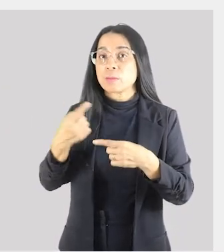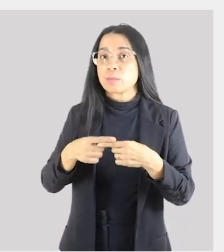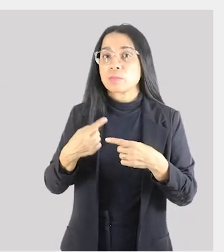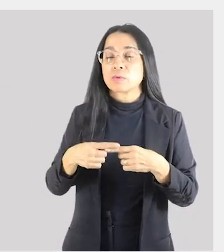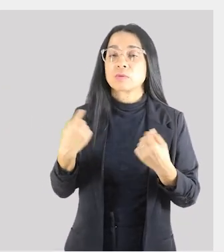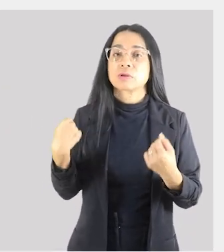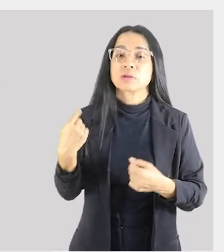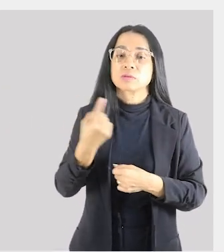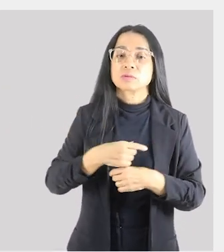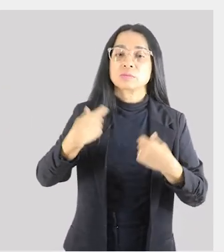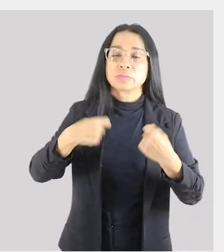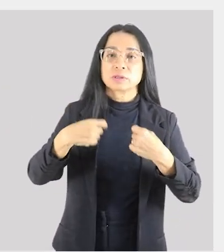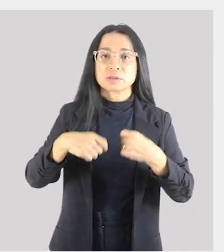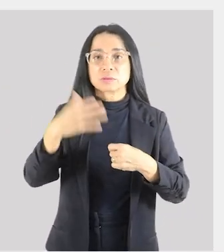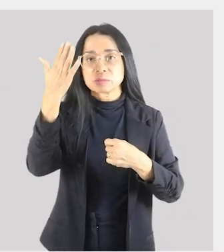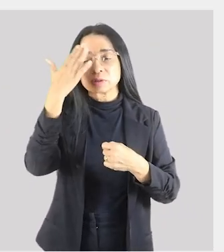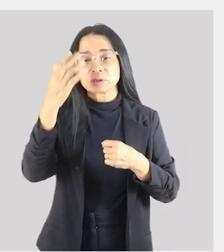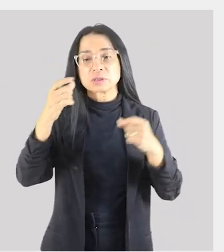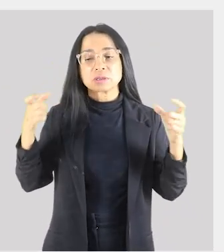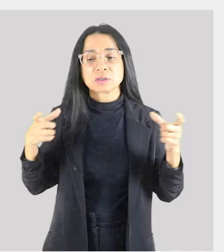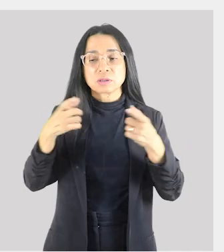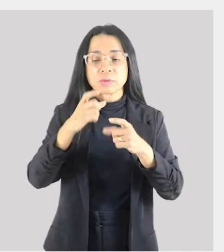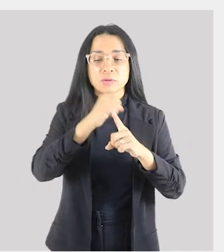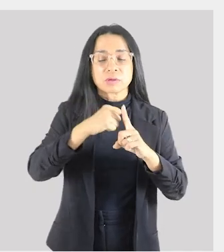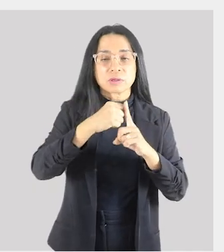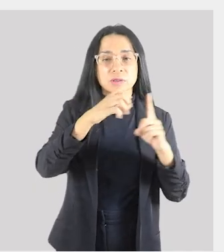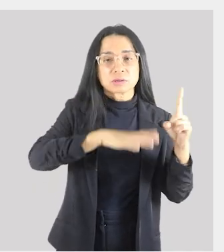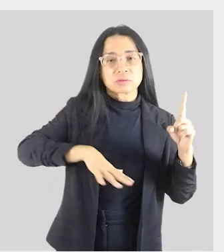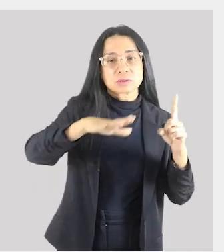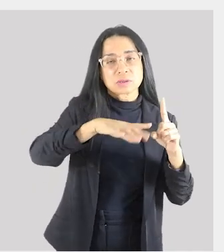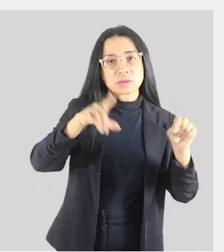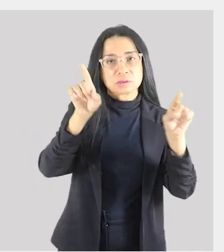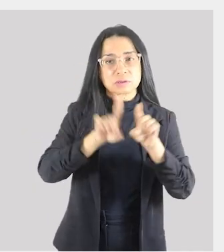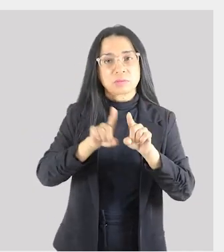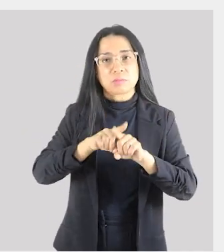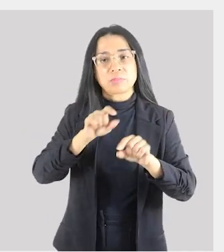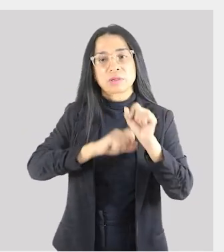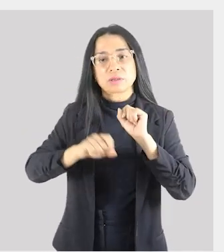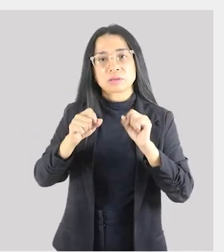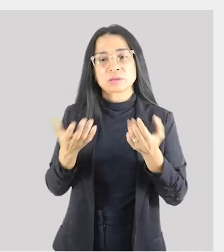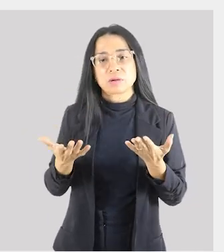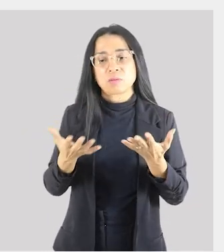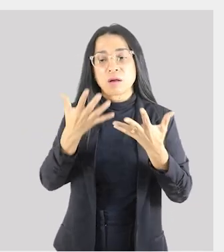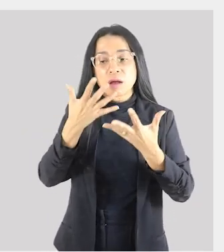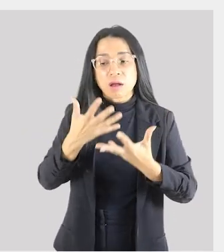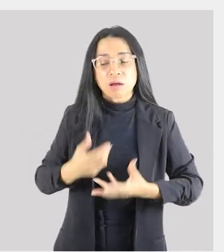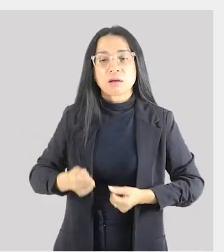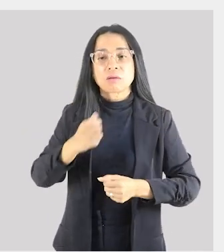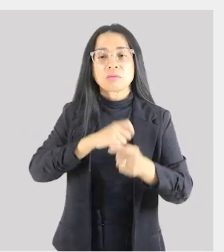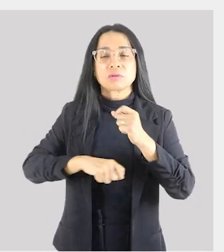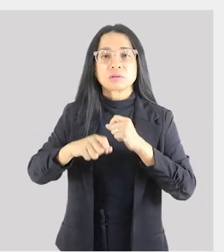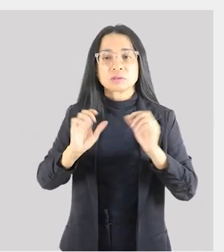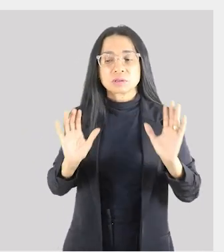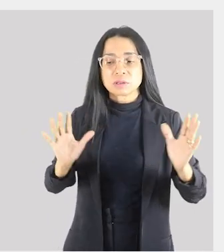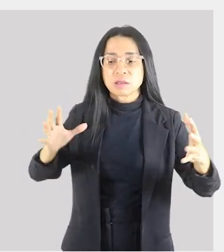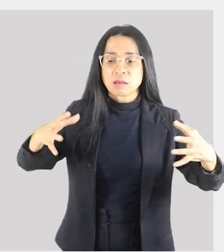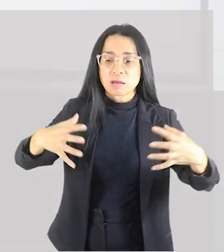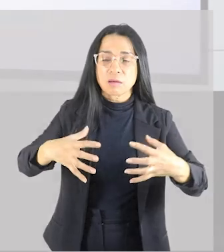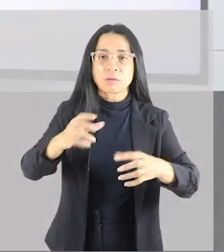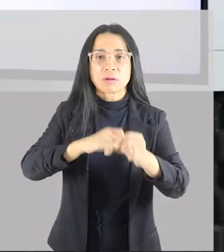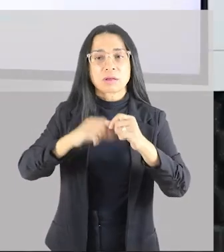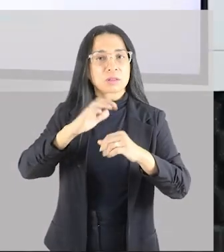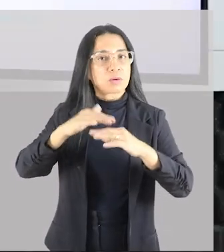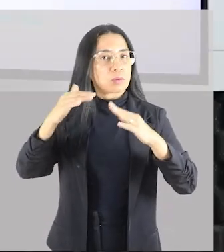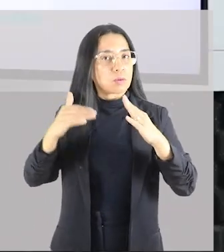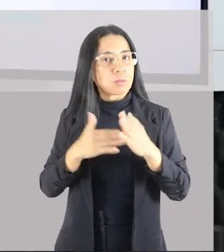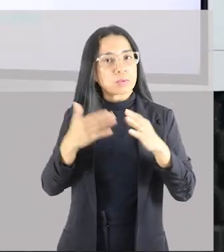precisa entender que as minorias sociais, elas também são abraçadas, também são abarcadas por todos